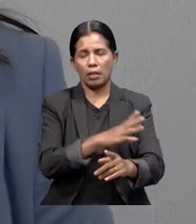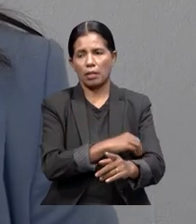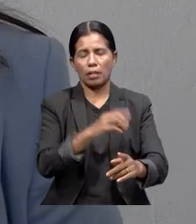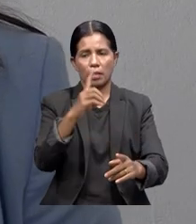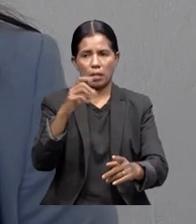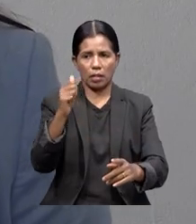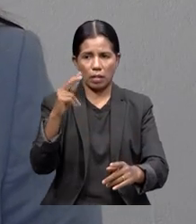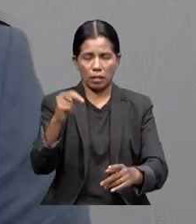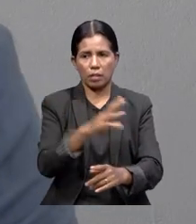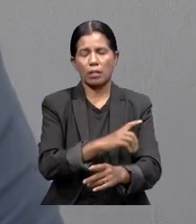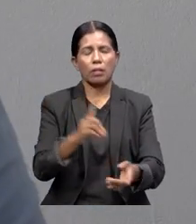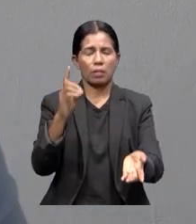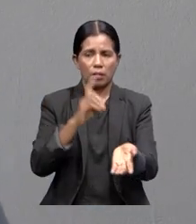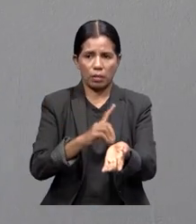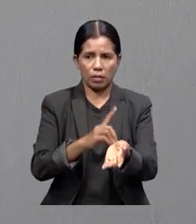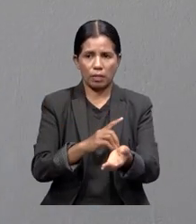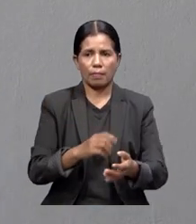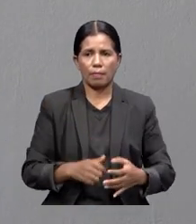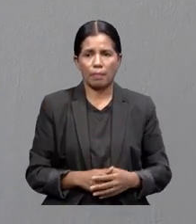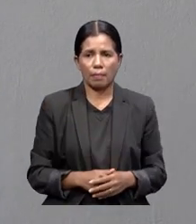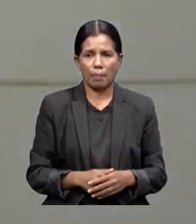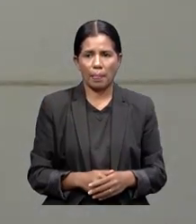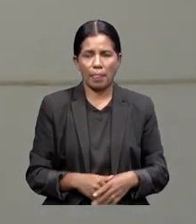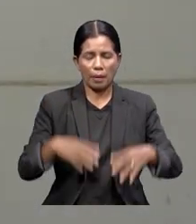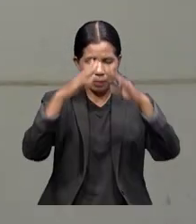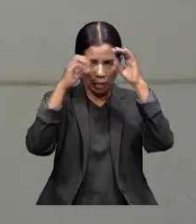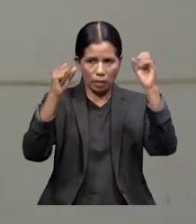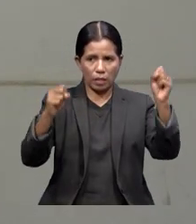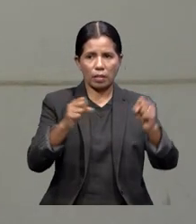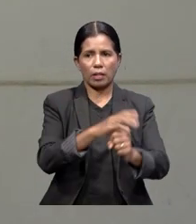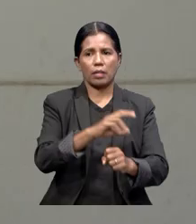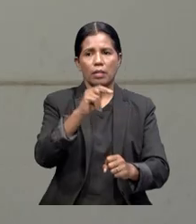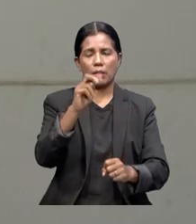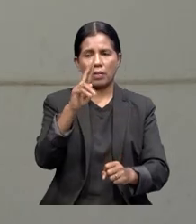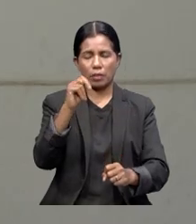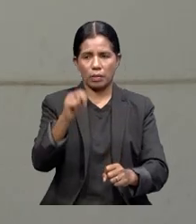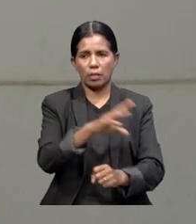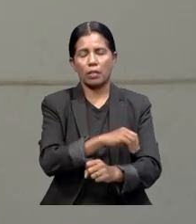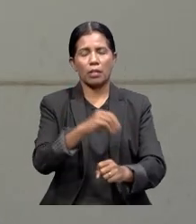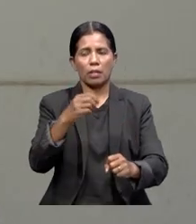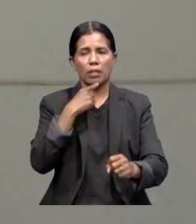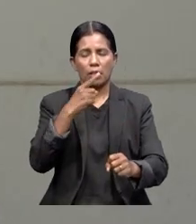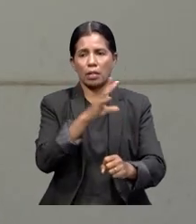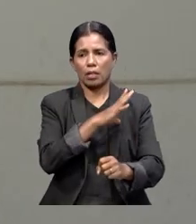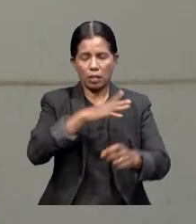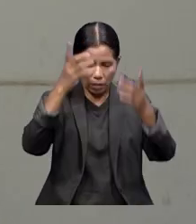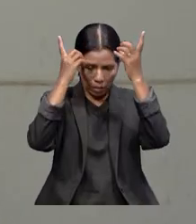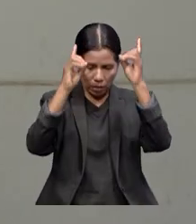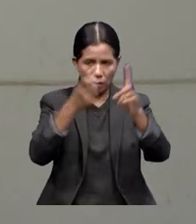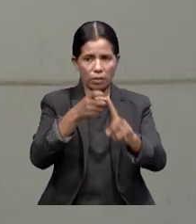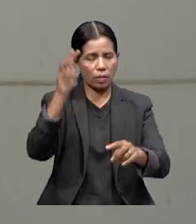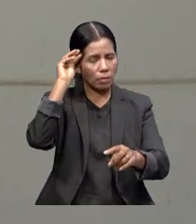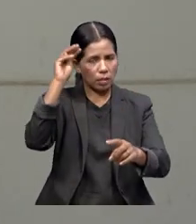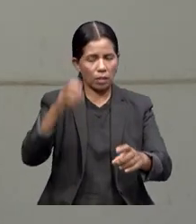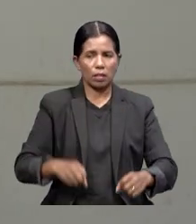e junto à América. Paciente lá e ela. Nuno é nosso presidente junto à médico, Nuno Vital Hateten. Junto à médico, em decisão russo Ministério da